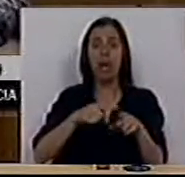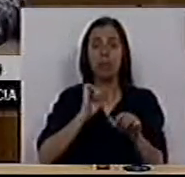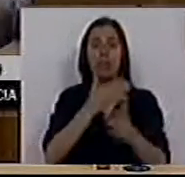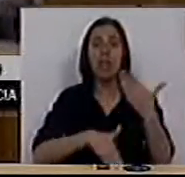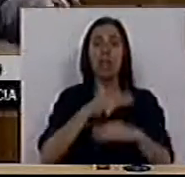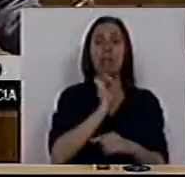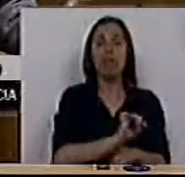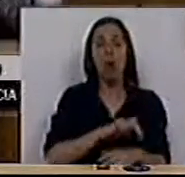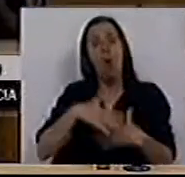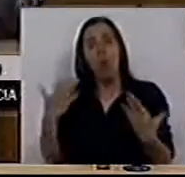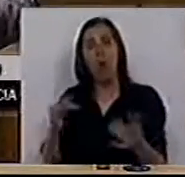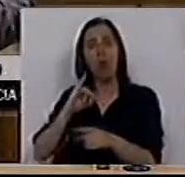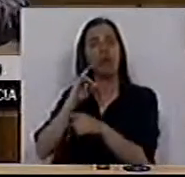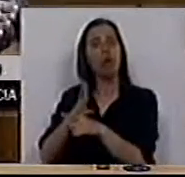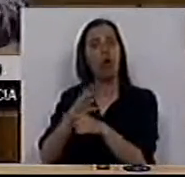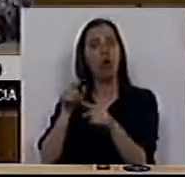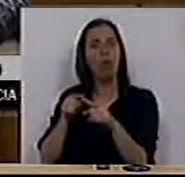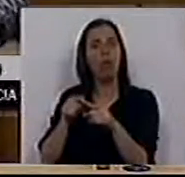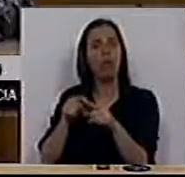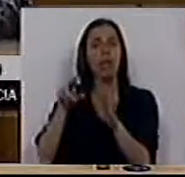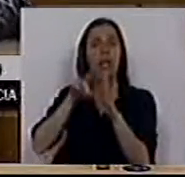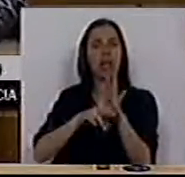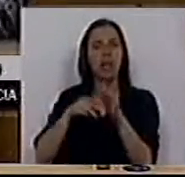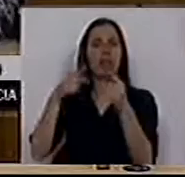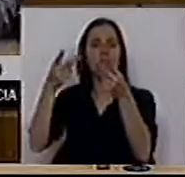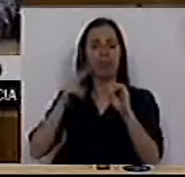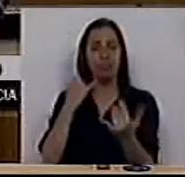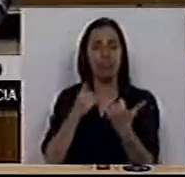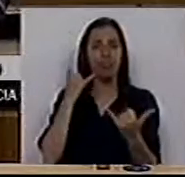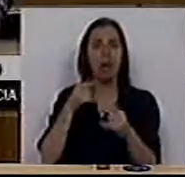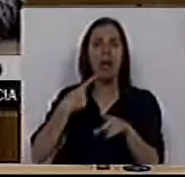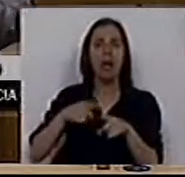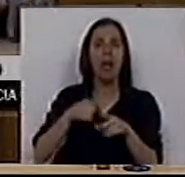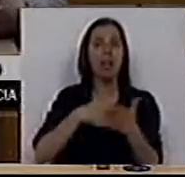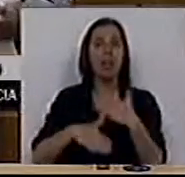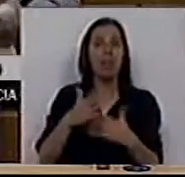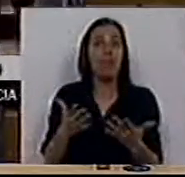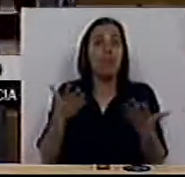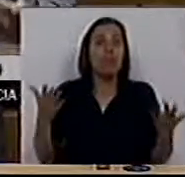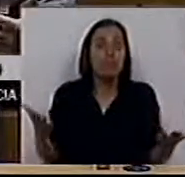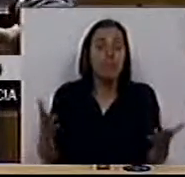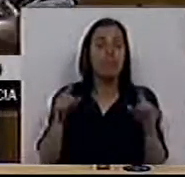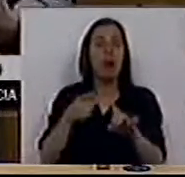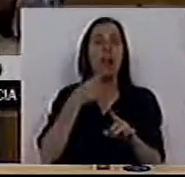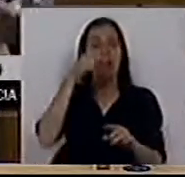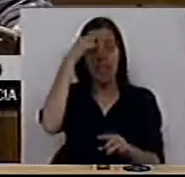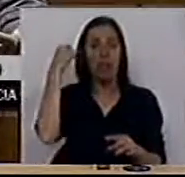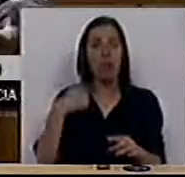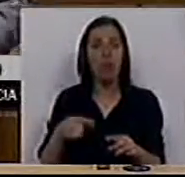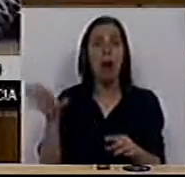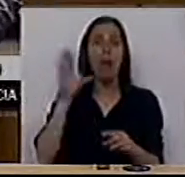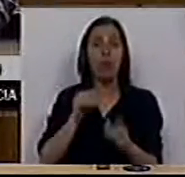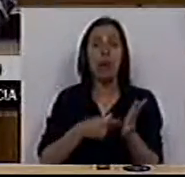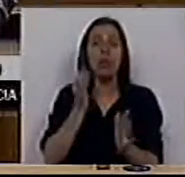para deficientes ou no regime de migração ao regime de crédito deficientes, e por isso fiquem dificultados quando